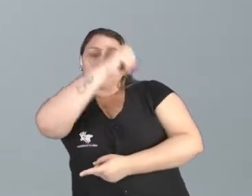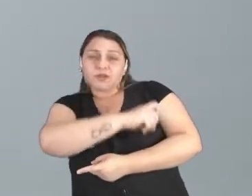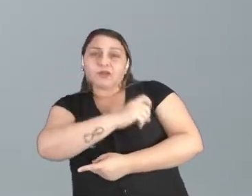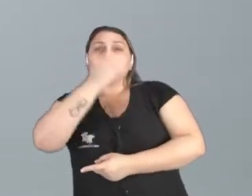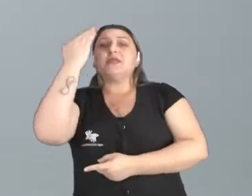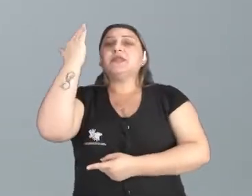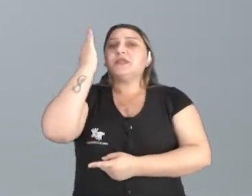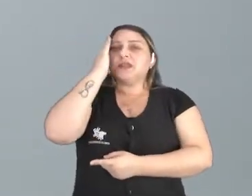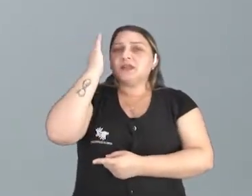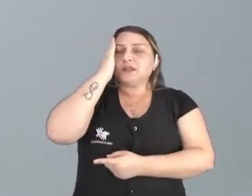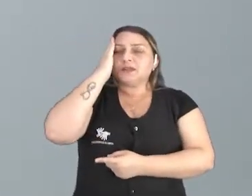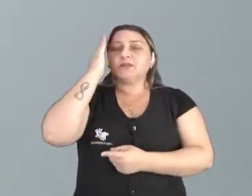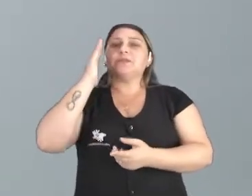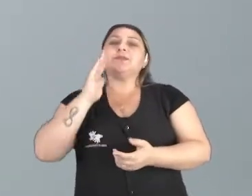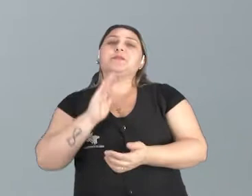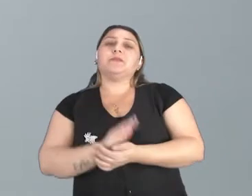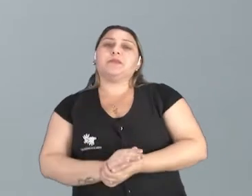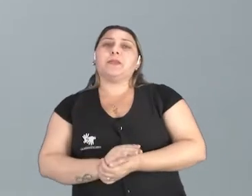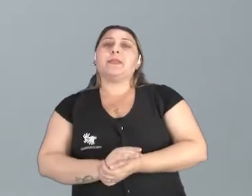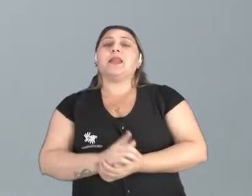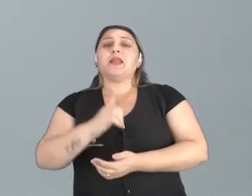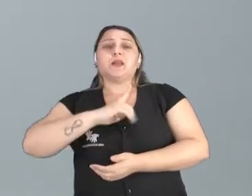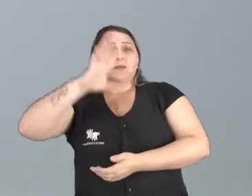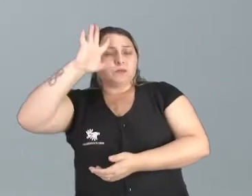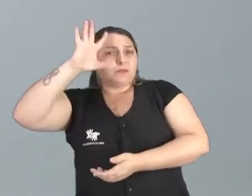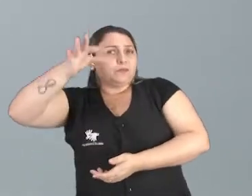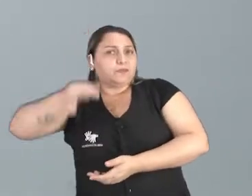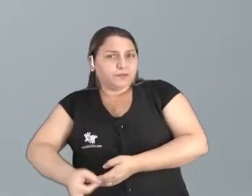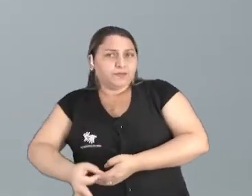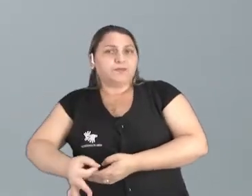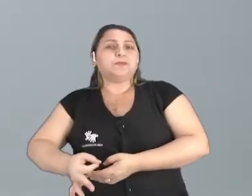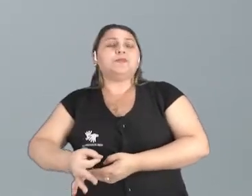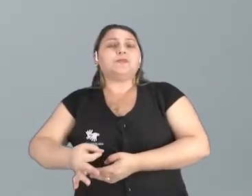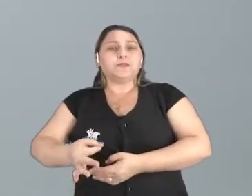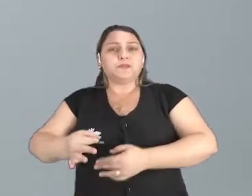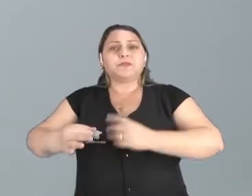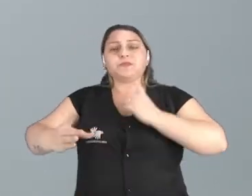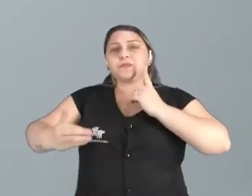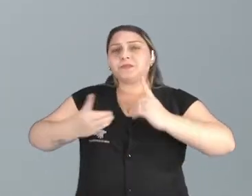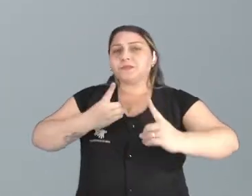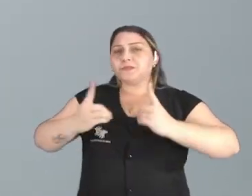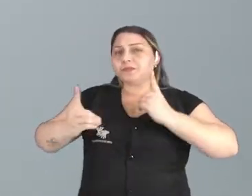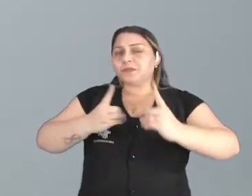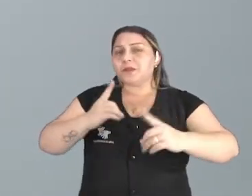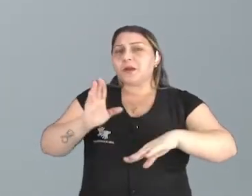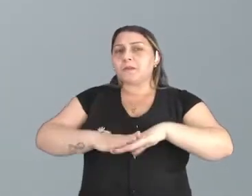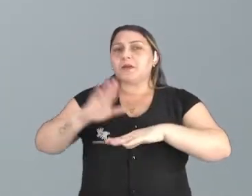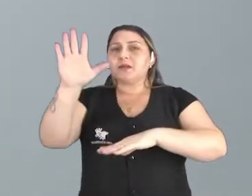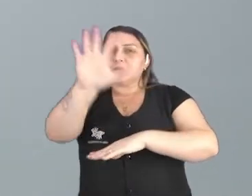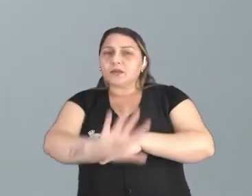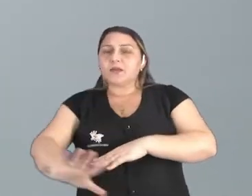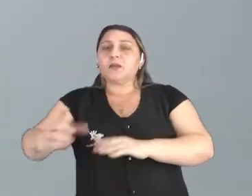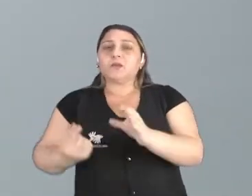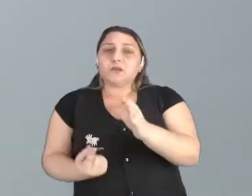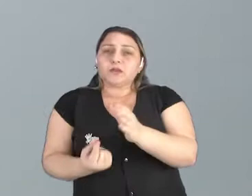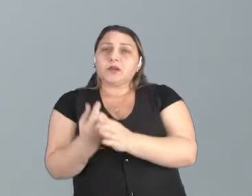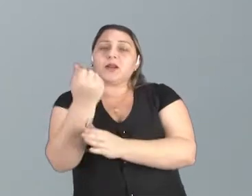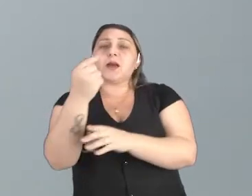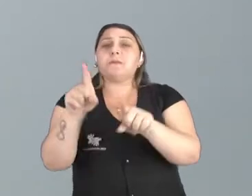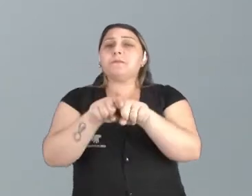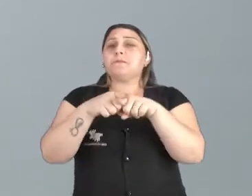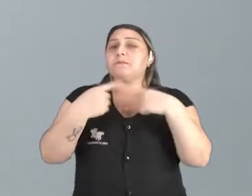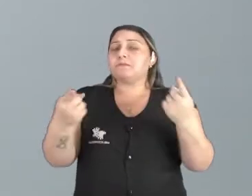de se definir, porque ele tomava algumas decisões, né, que dialogavam mais com a questão internacional do capitalismo, mas também